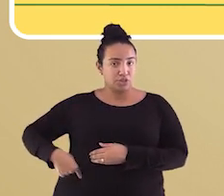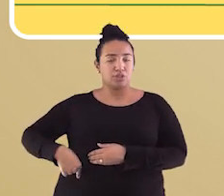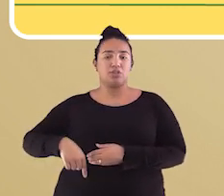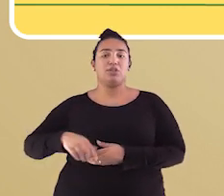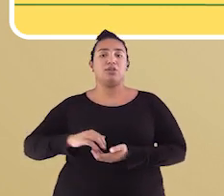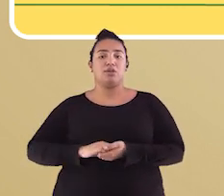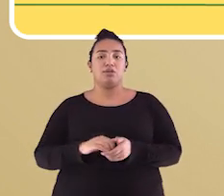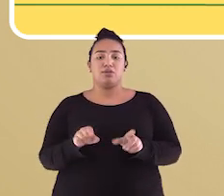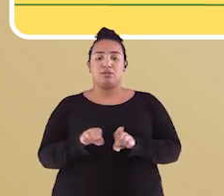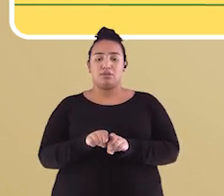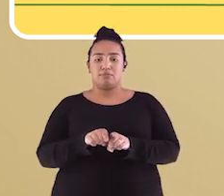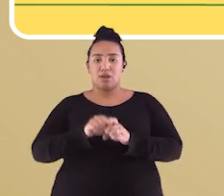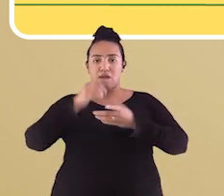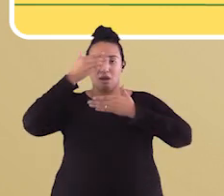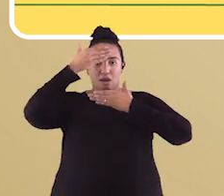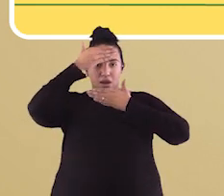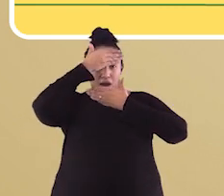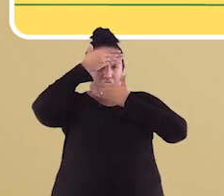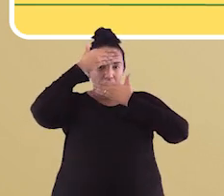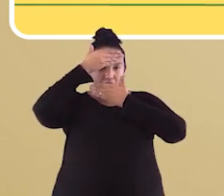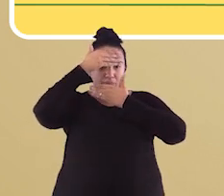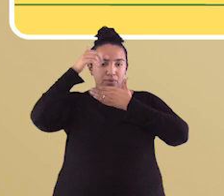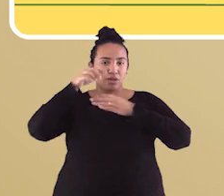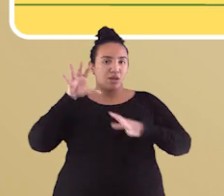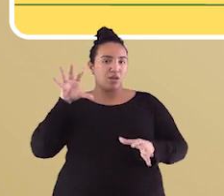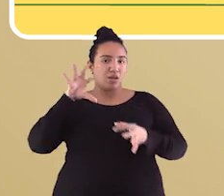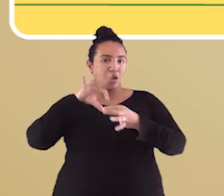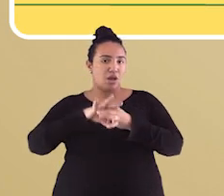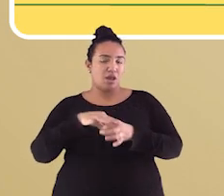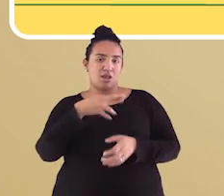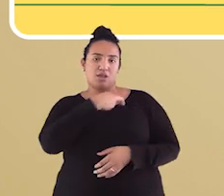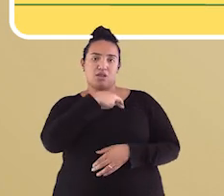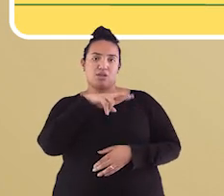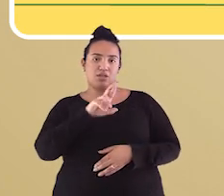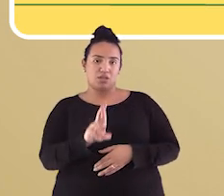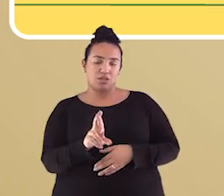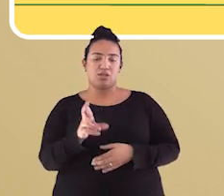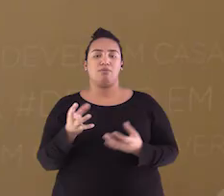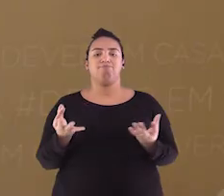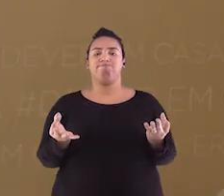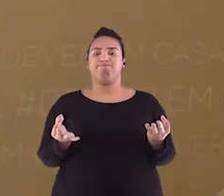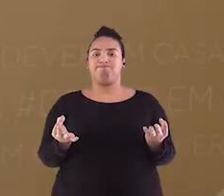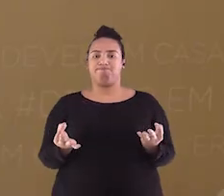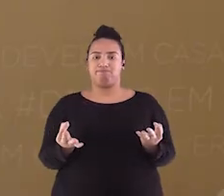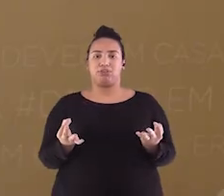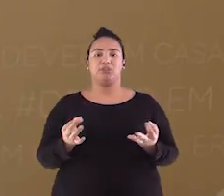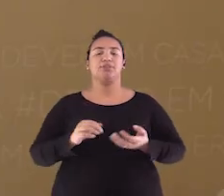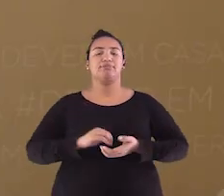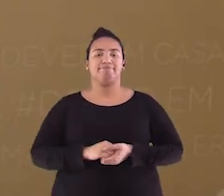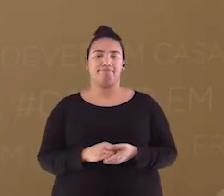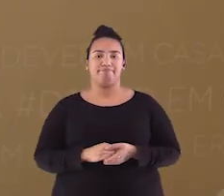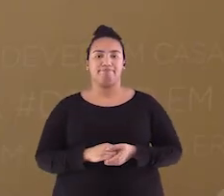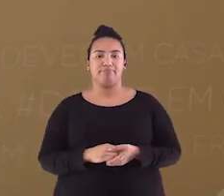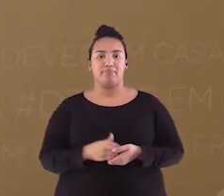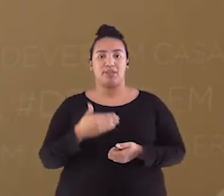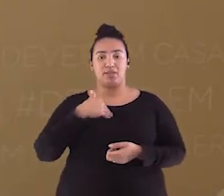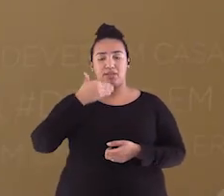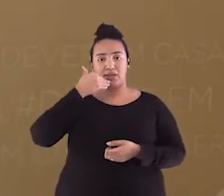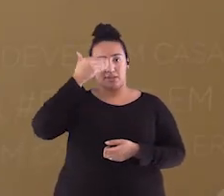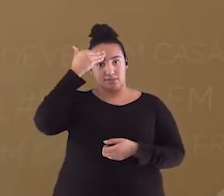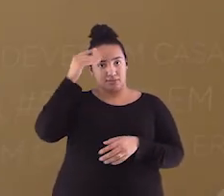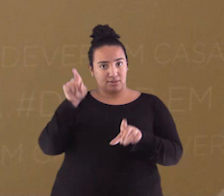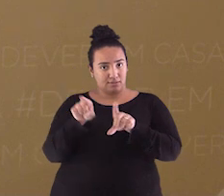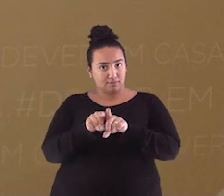influências japonesas, que são atrelados à religião budista e islâmica. E podemos observar que